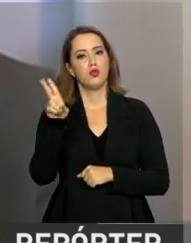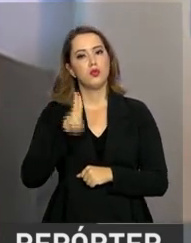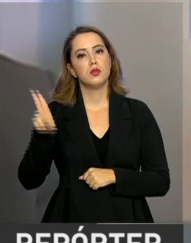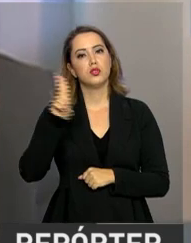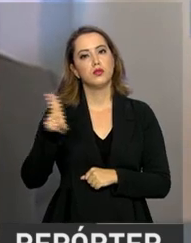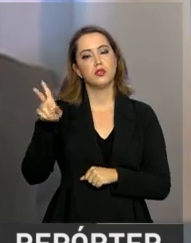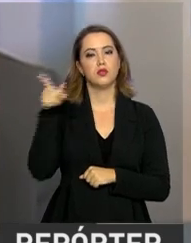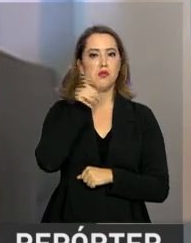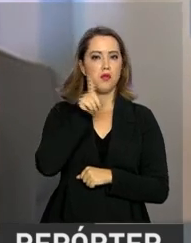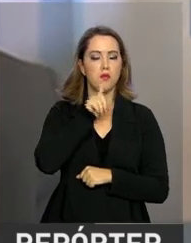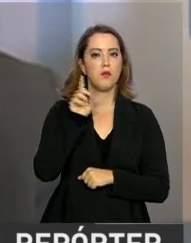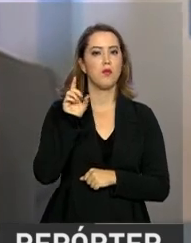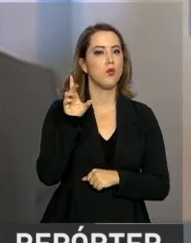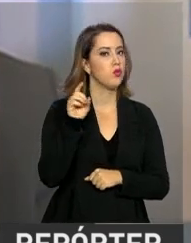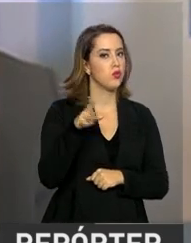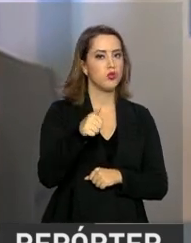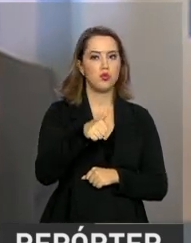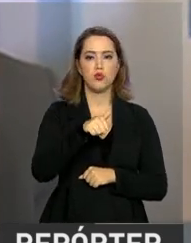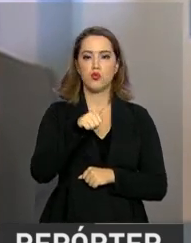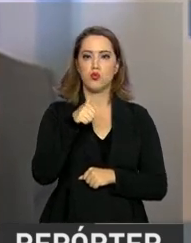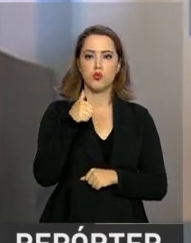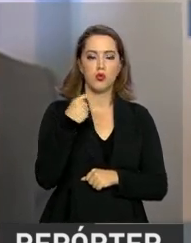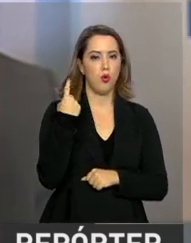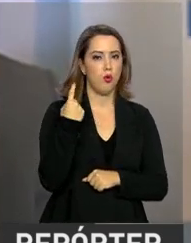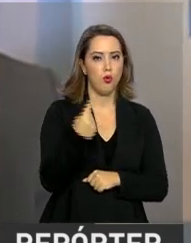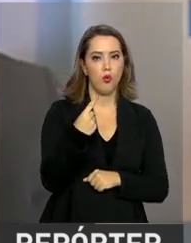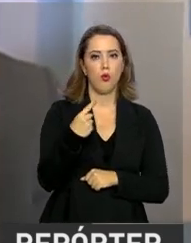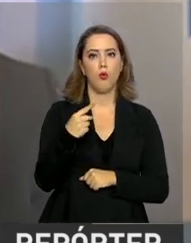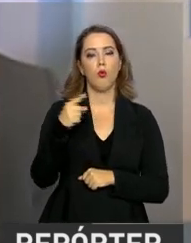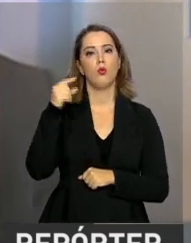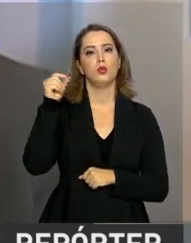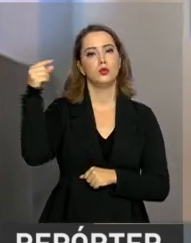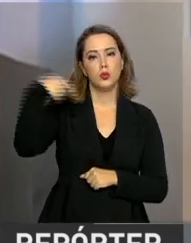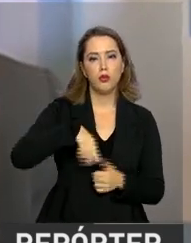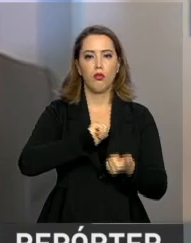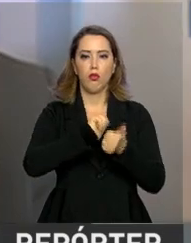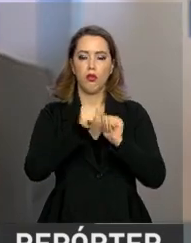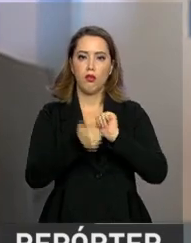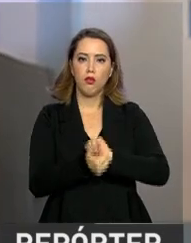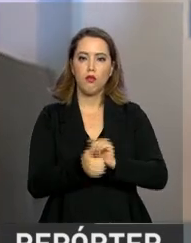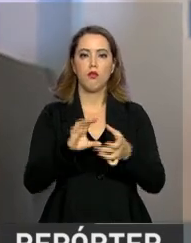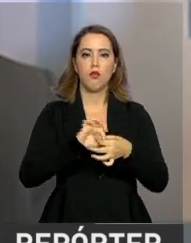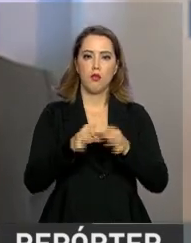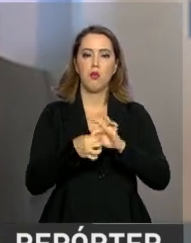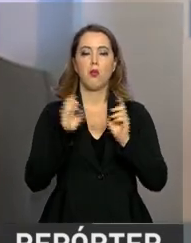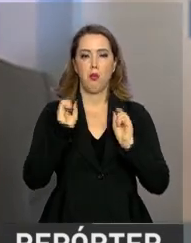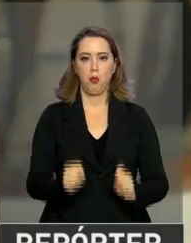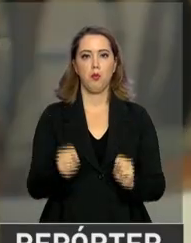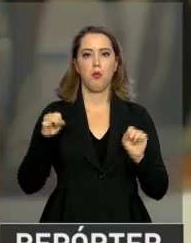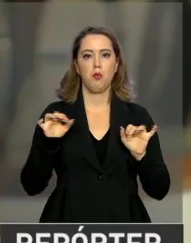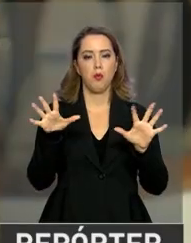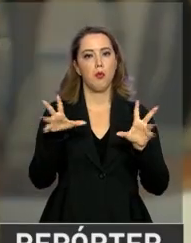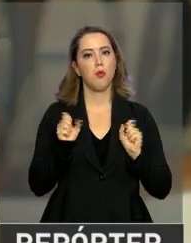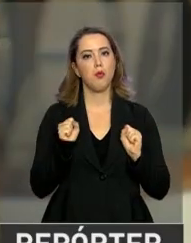apenas menos de um dos 500 mil turistas estrangeiros que vêm às Olimpíadas possa ser contaminado com Zika.